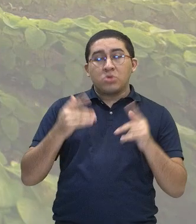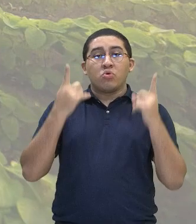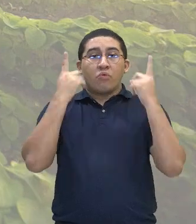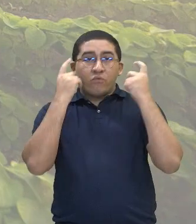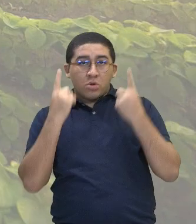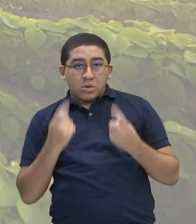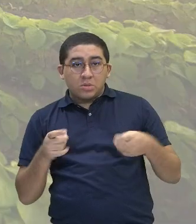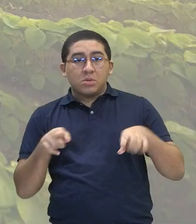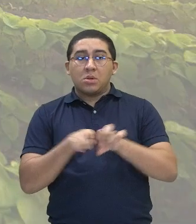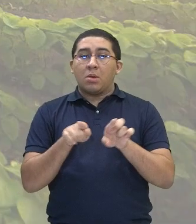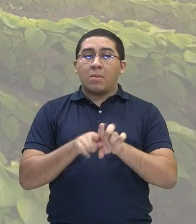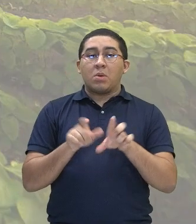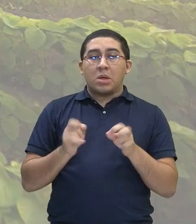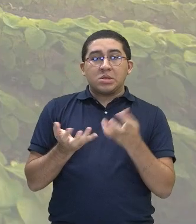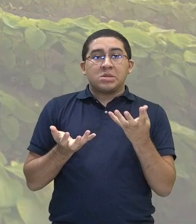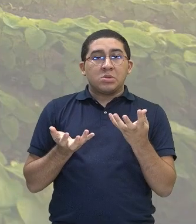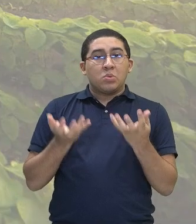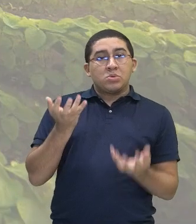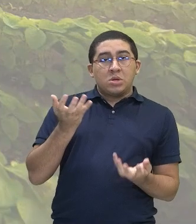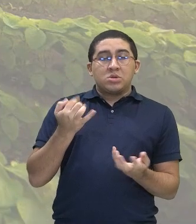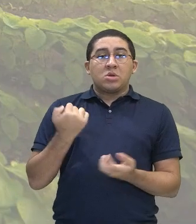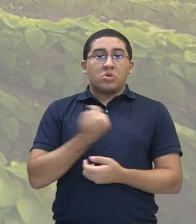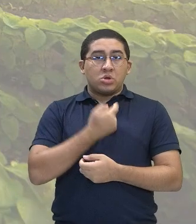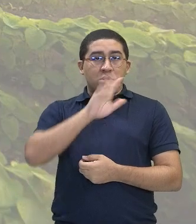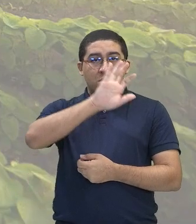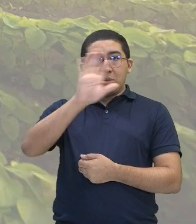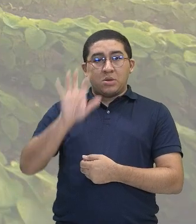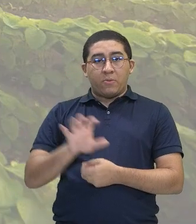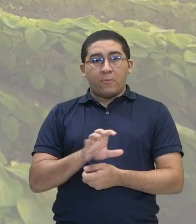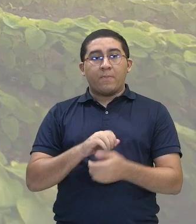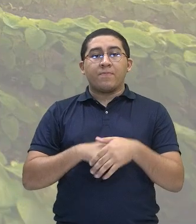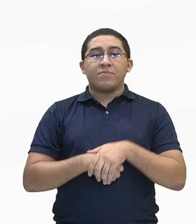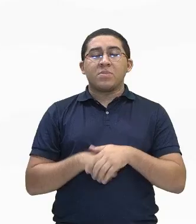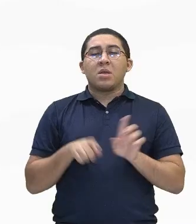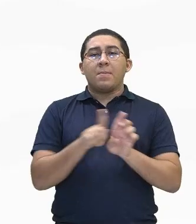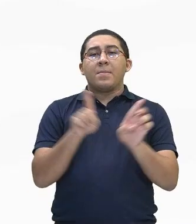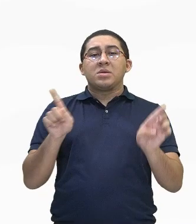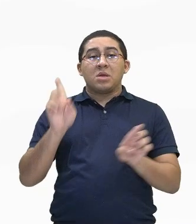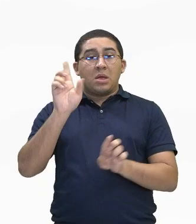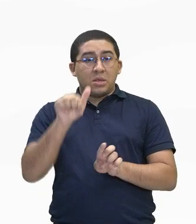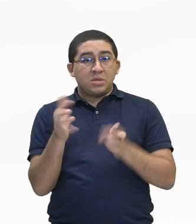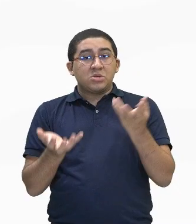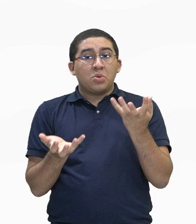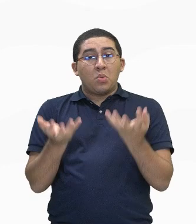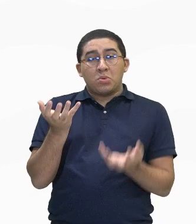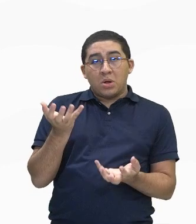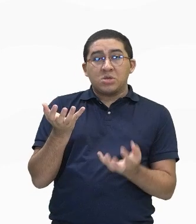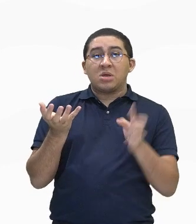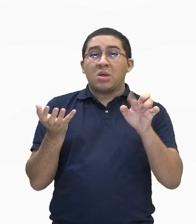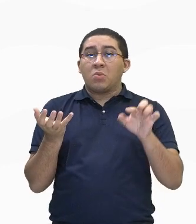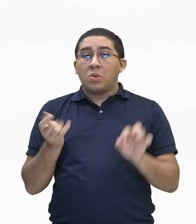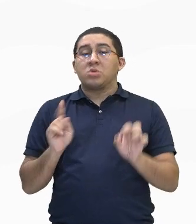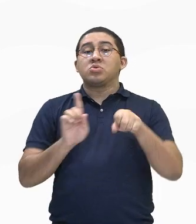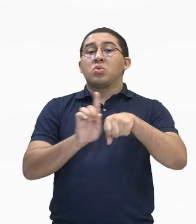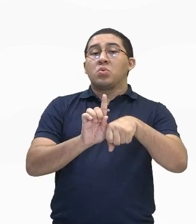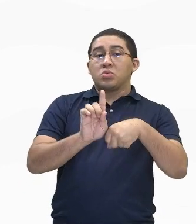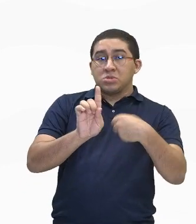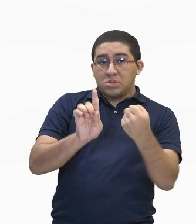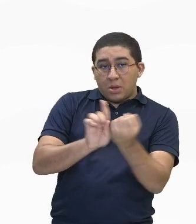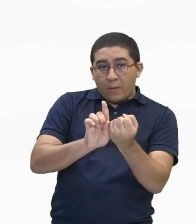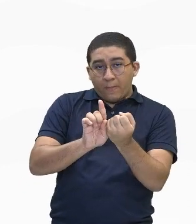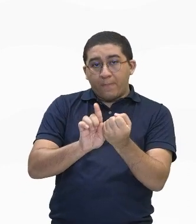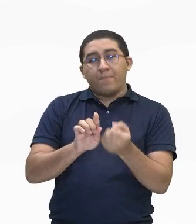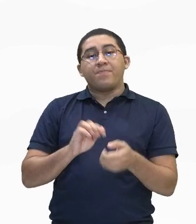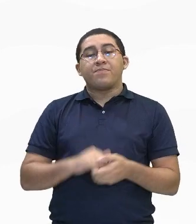também à desigualdade na nossa região. Agora, essas desigualdades, gente, são as desigualdades sociais, né, que apesar da